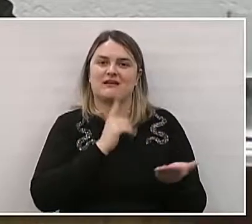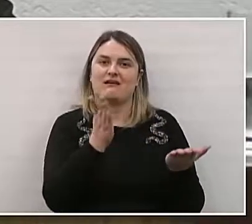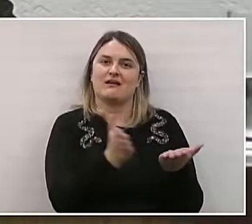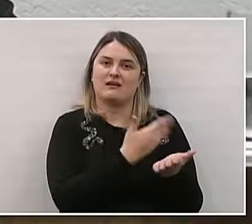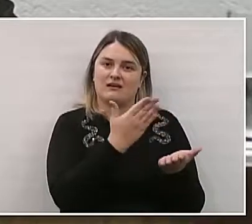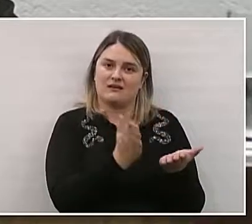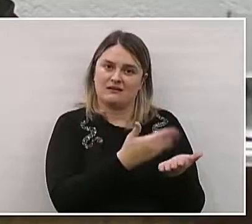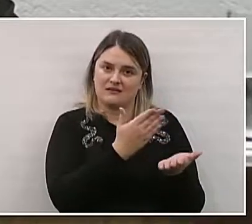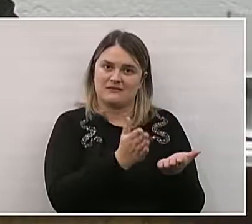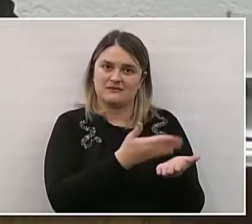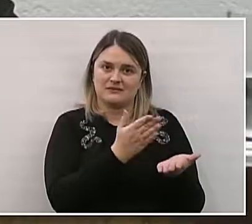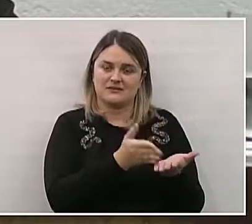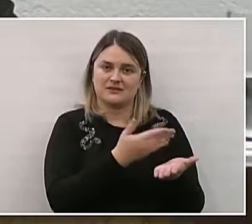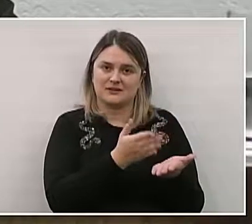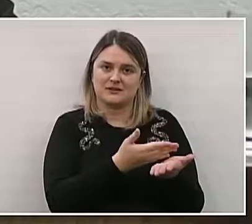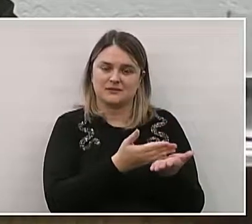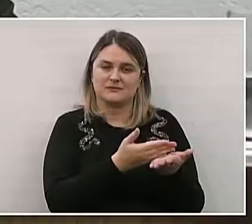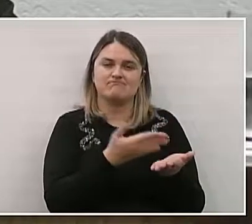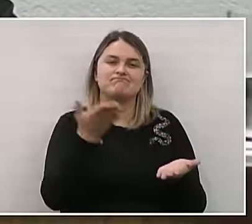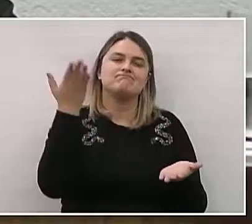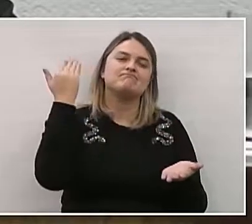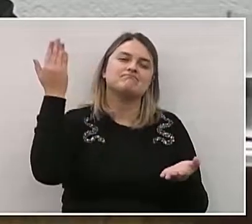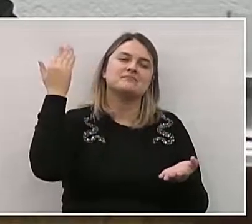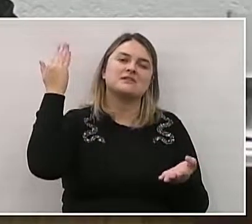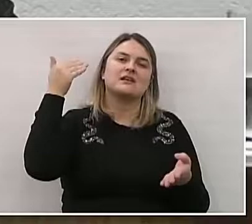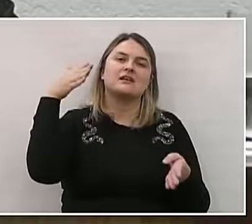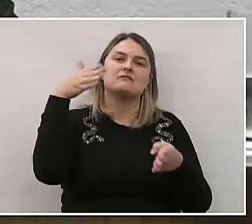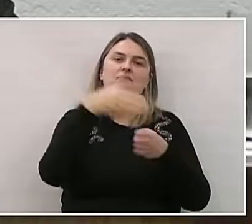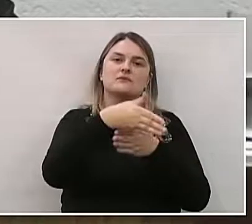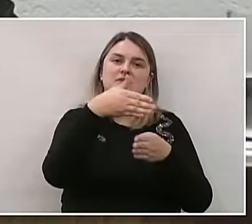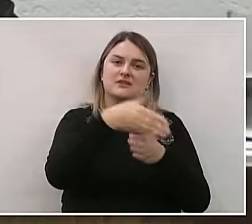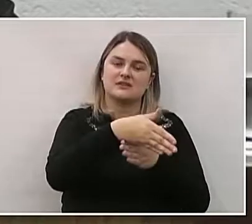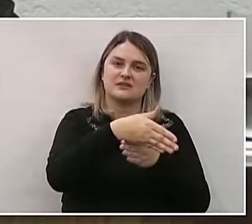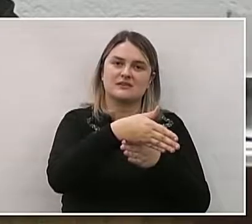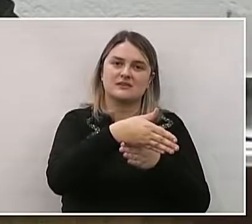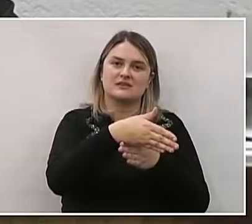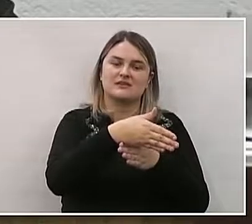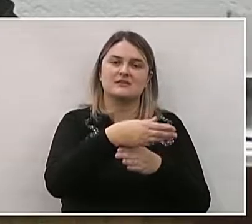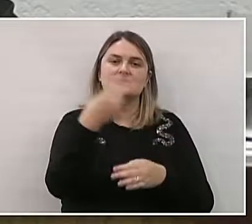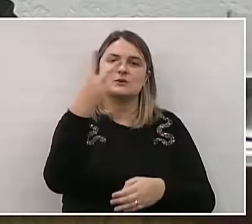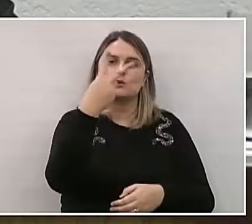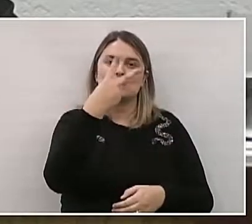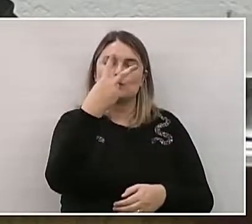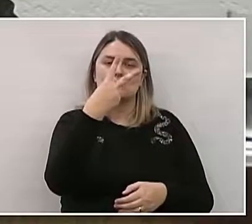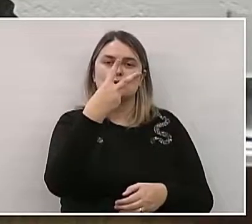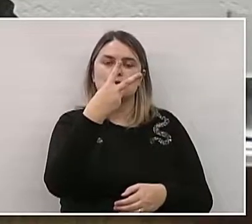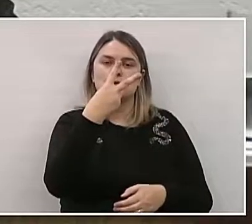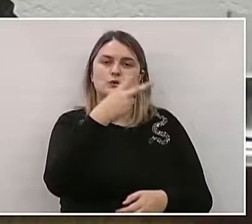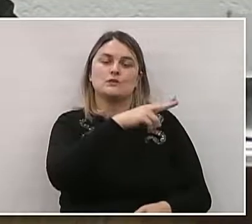caderno de quando ela frequentava o segundo ano